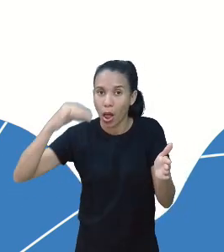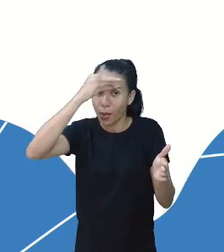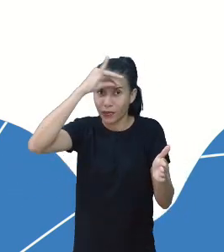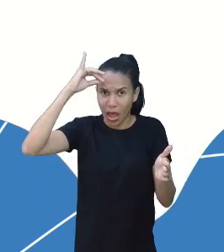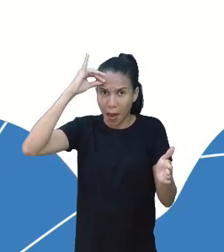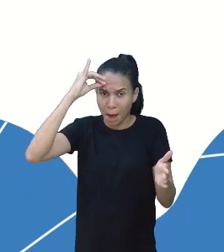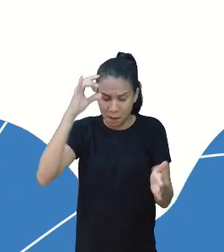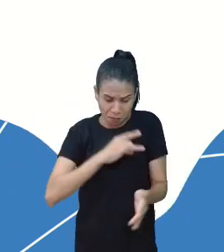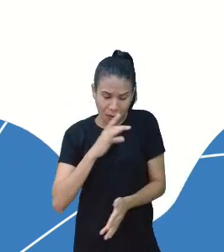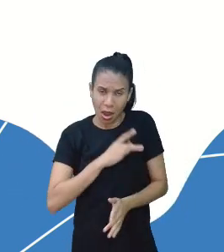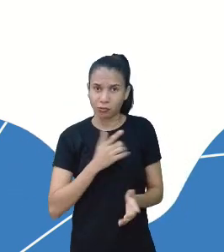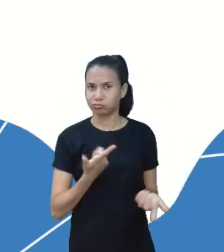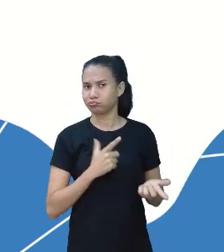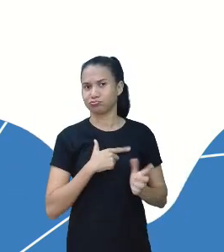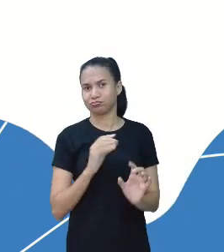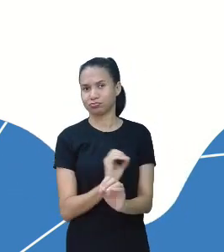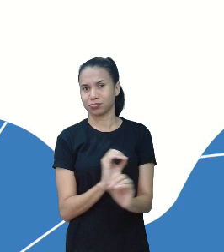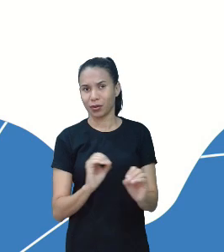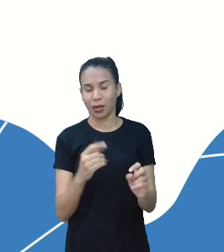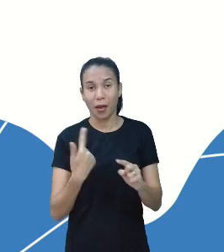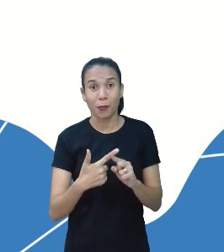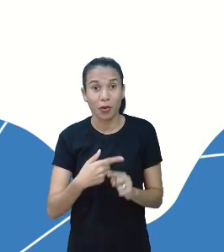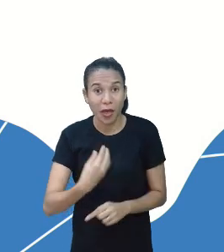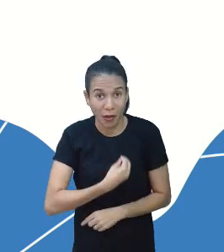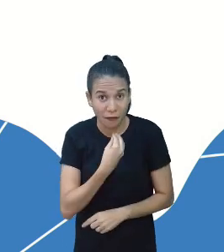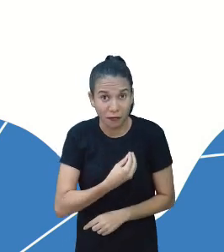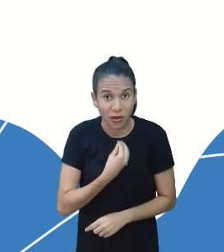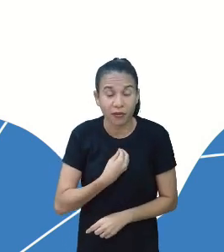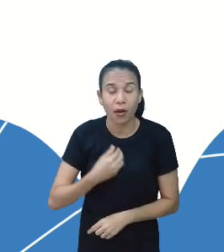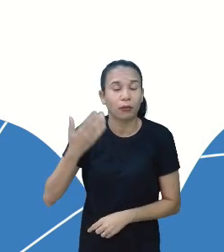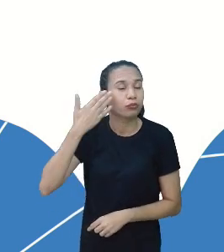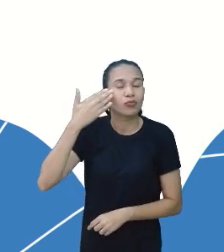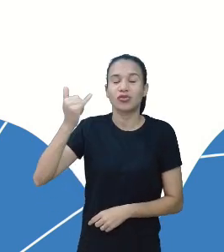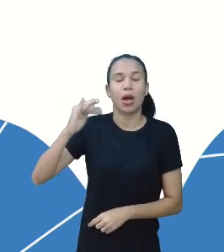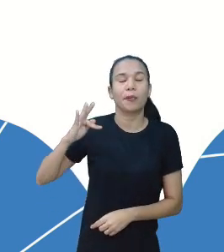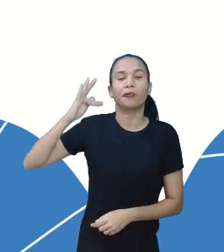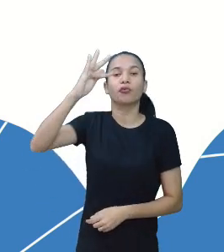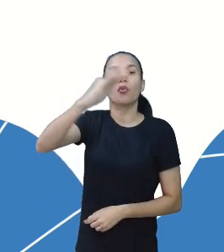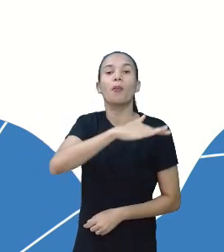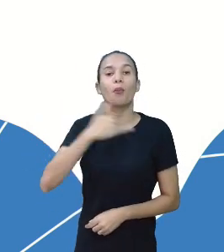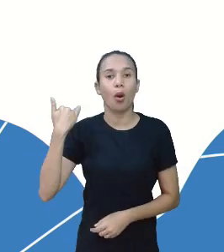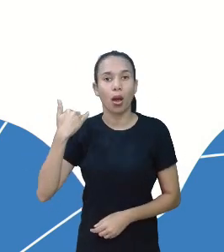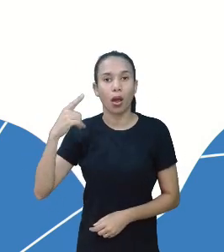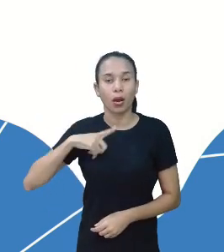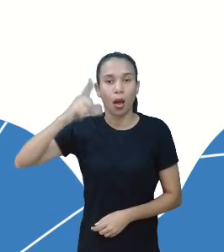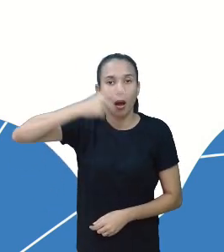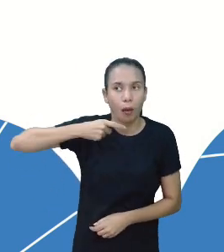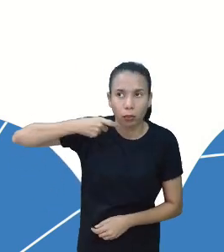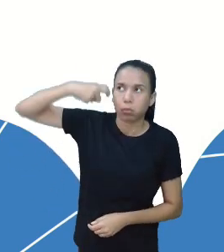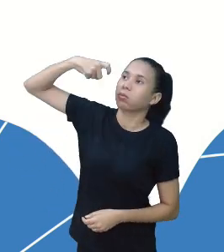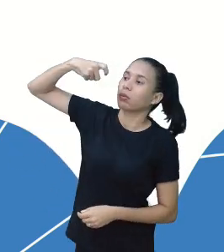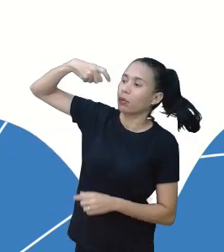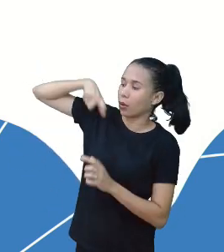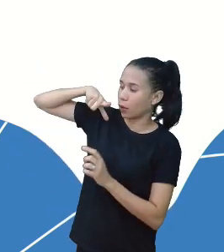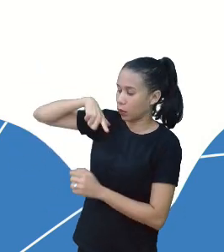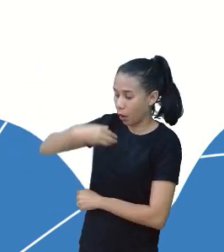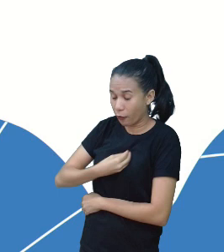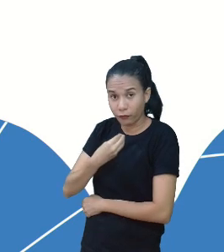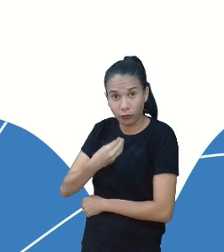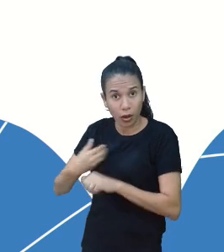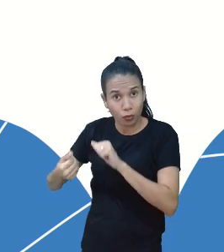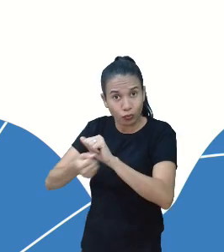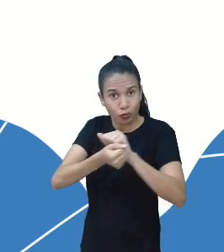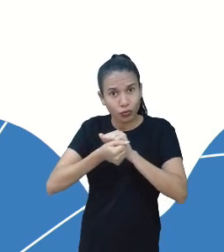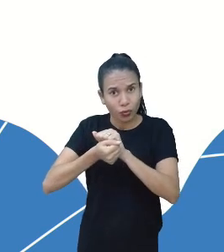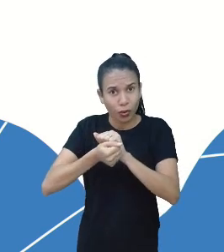ou receio do porvir não sente, pois vive incauto do fatal destino. Se na ponta de um fio longo e fino a isca à